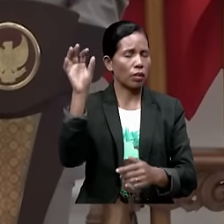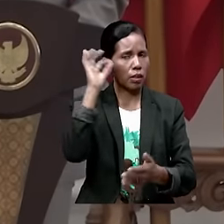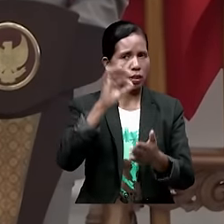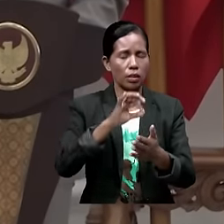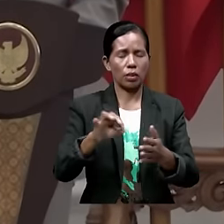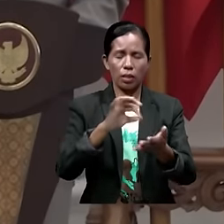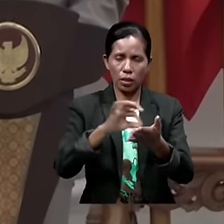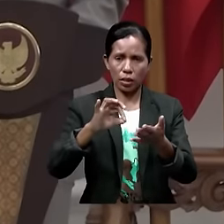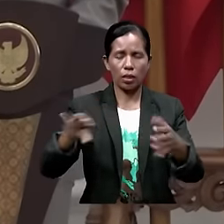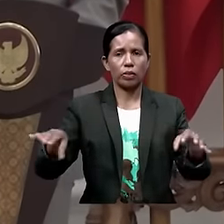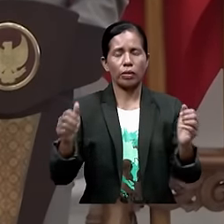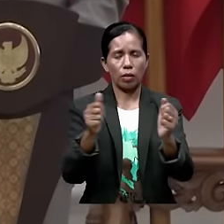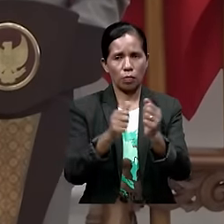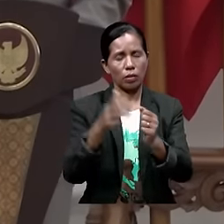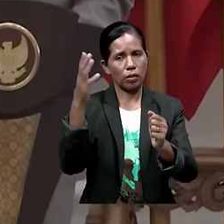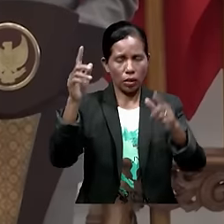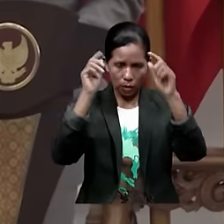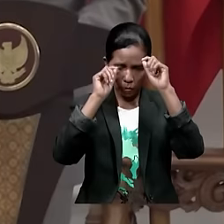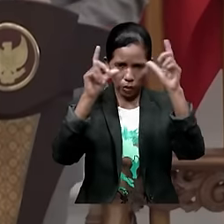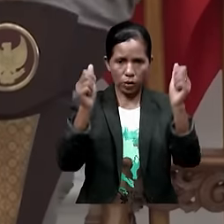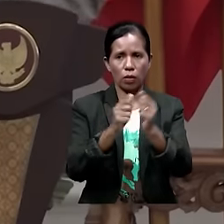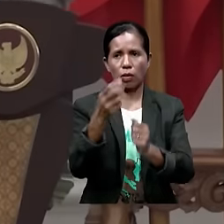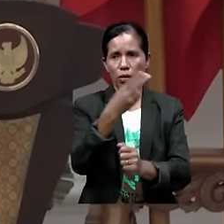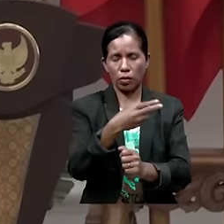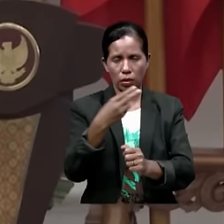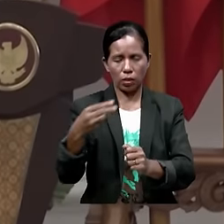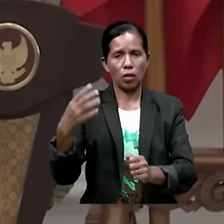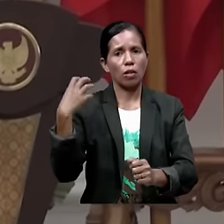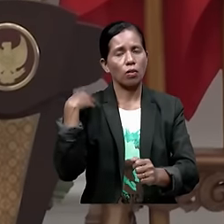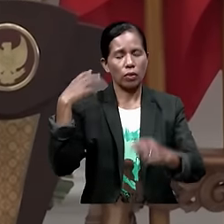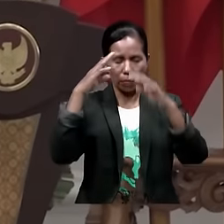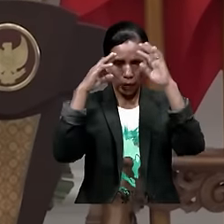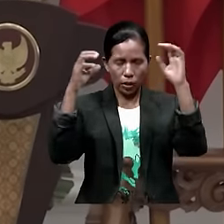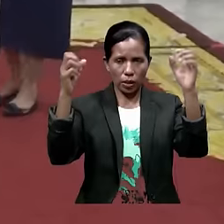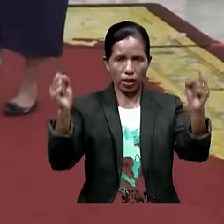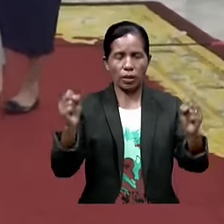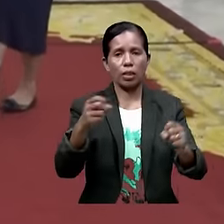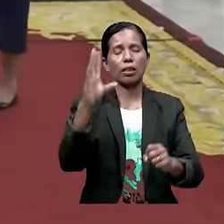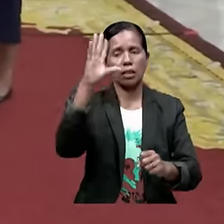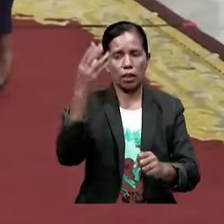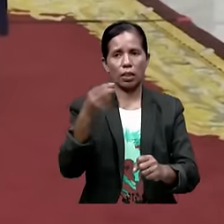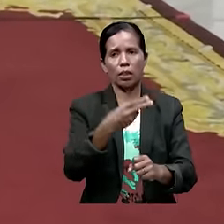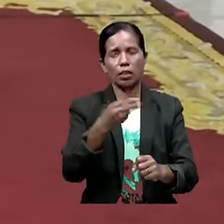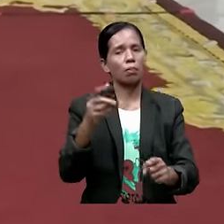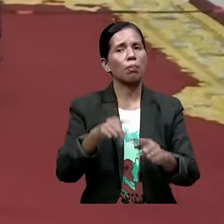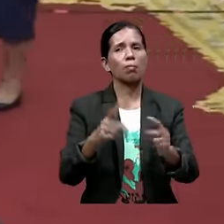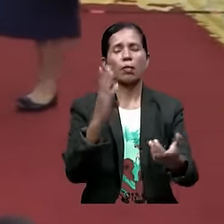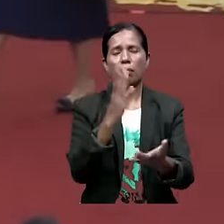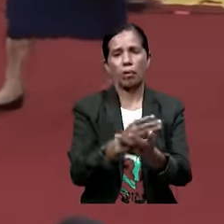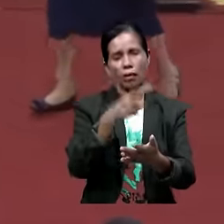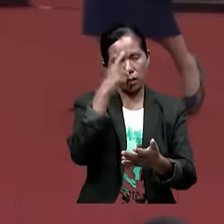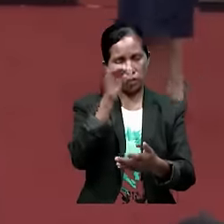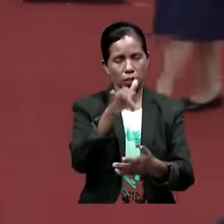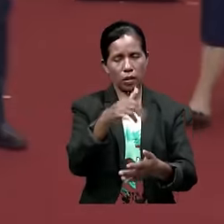acordo tratado fronteira terrestre entre Timor-Leste e Indonésia ia Palácio Presidencial Bogor, Jakarta, Indonesia. Mai bekansela, tambah iha akordo